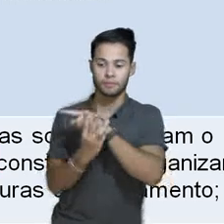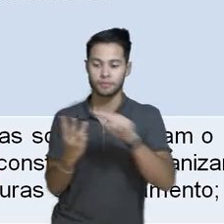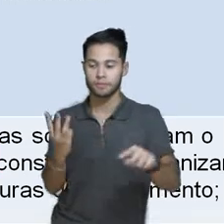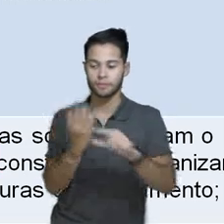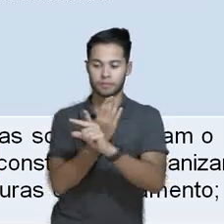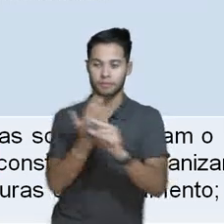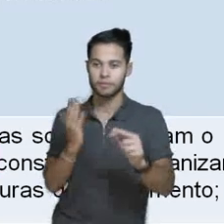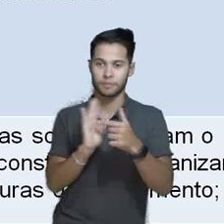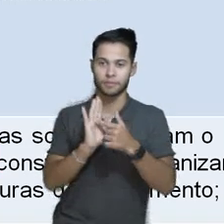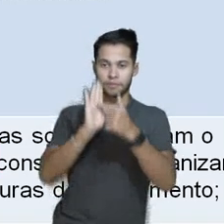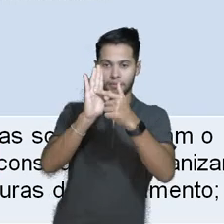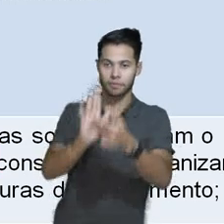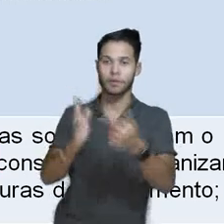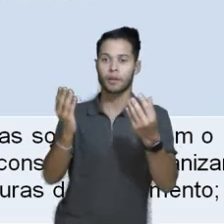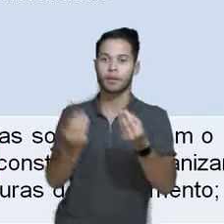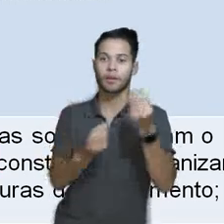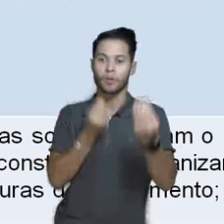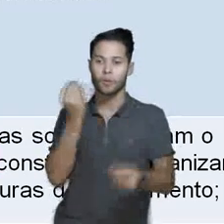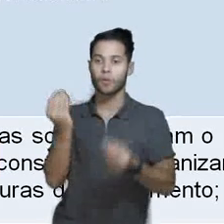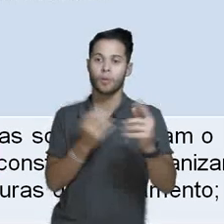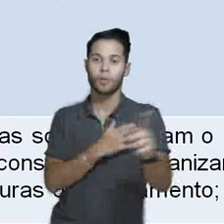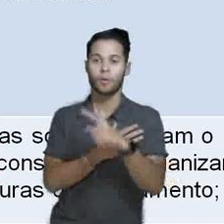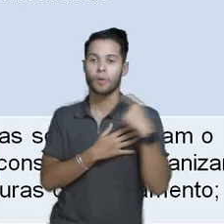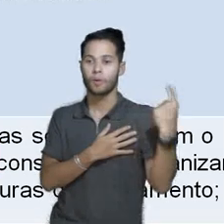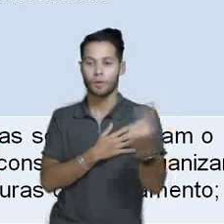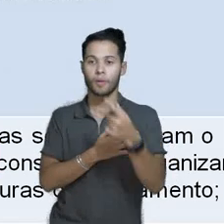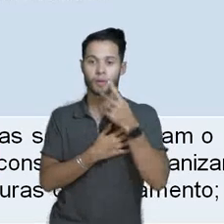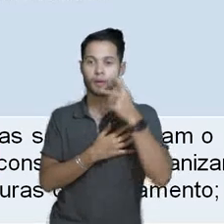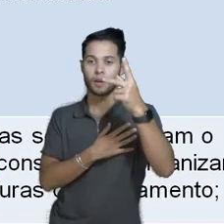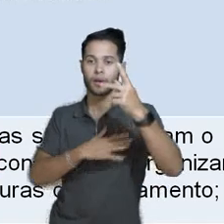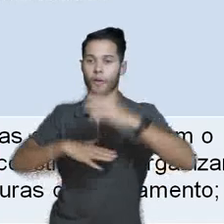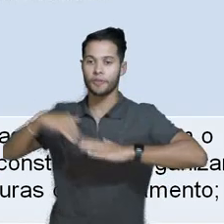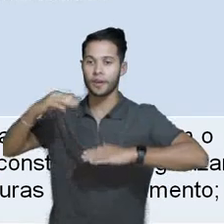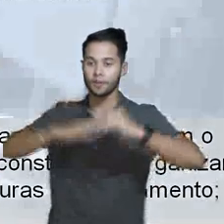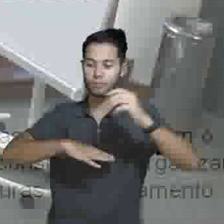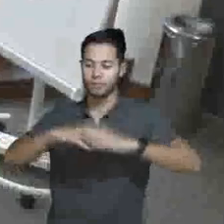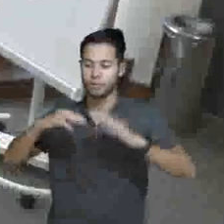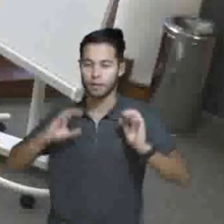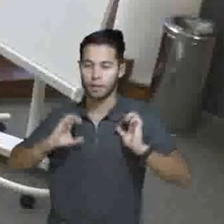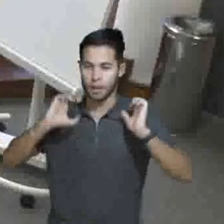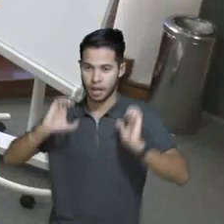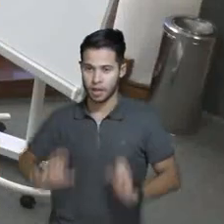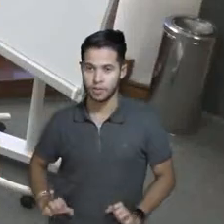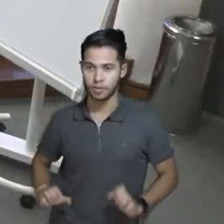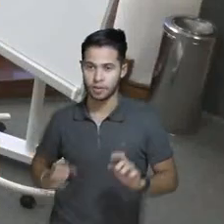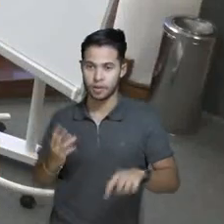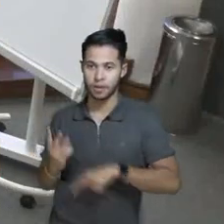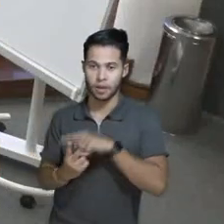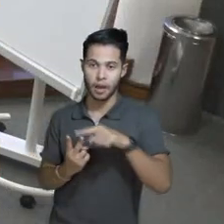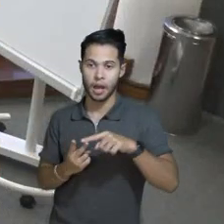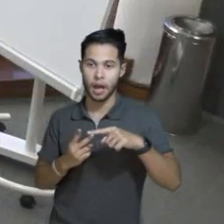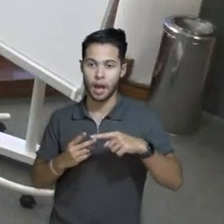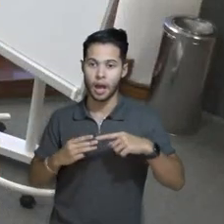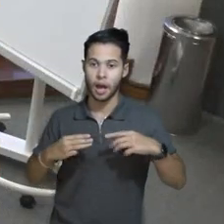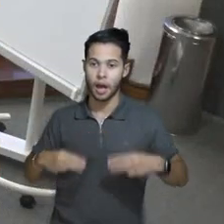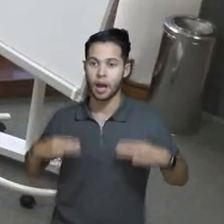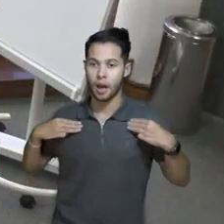falar de como que se dá a construção da ética da moralidade no contexto